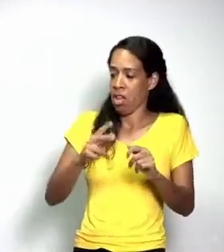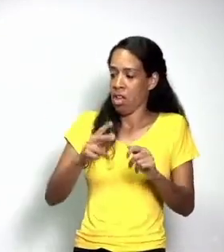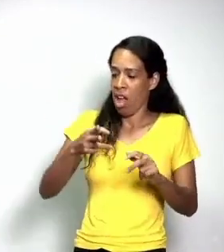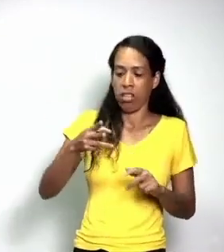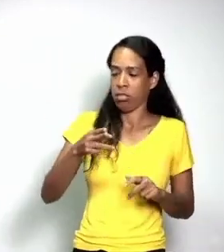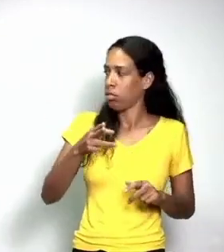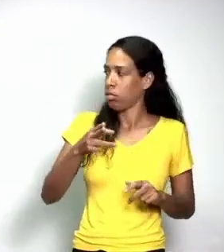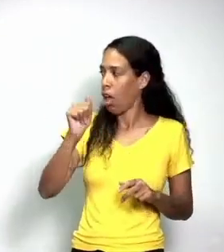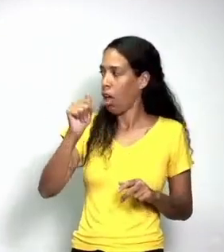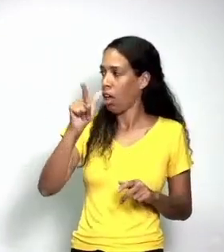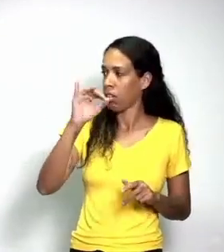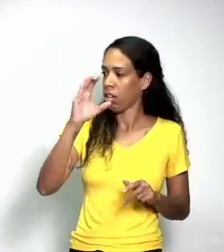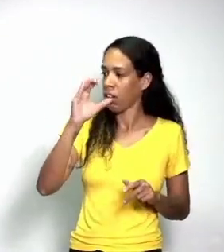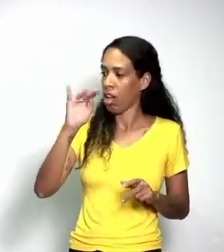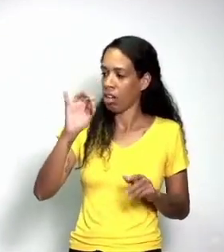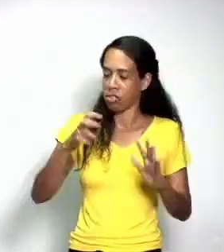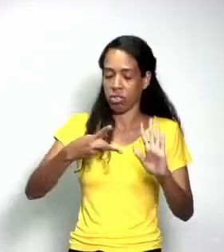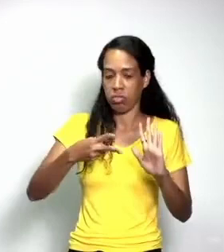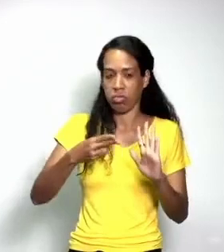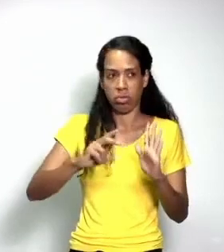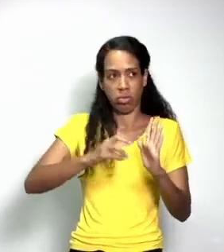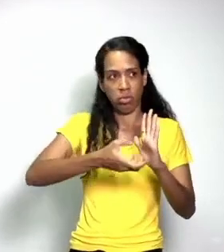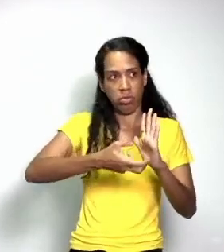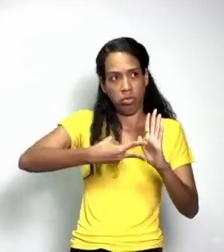não deixei o alicate.